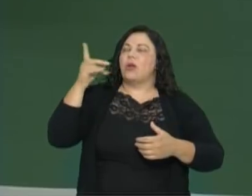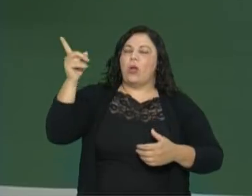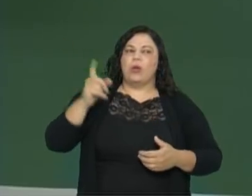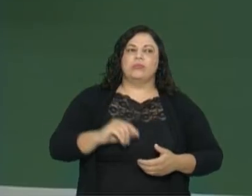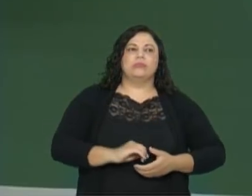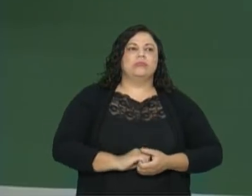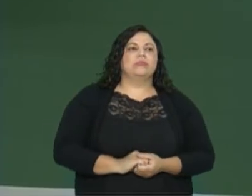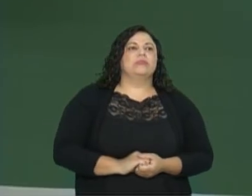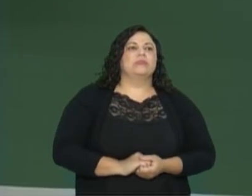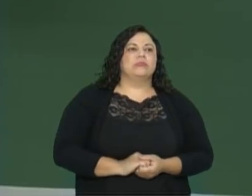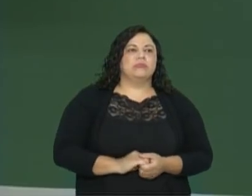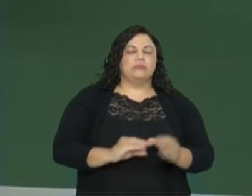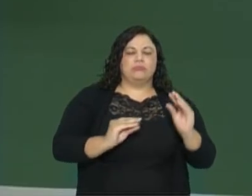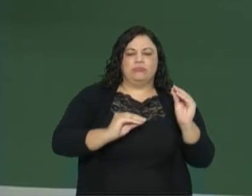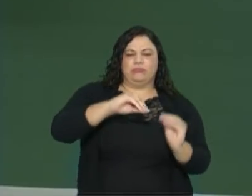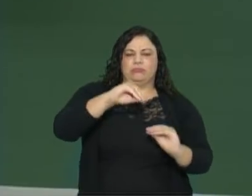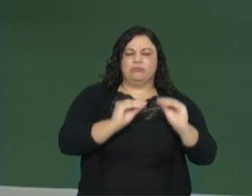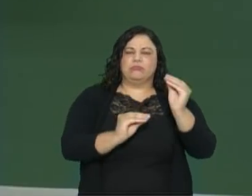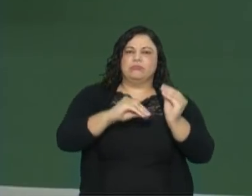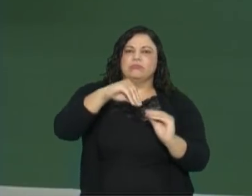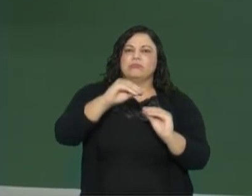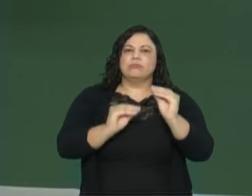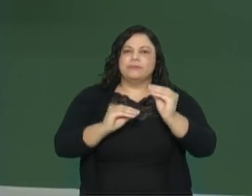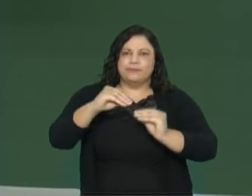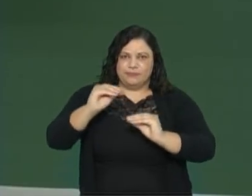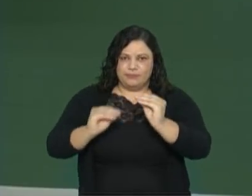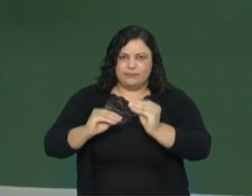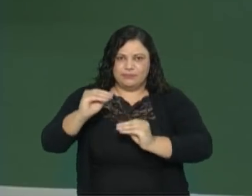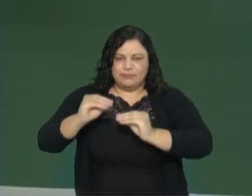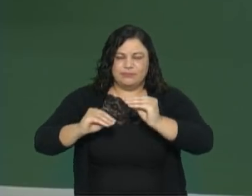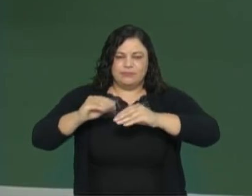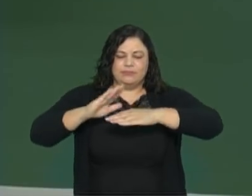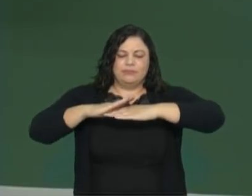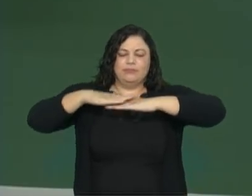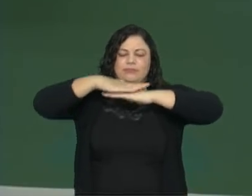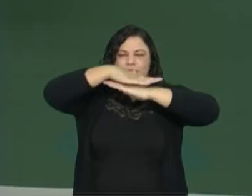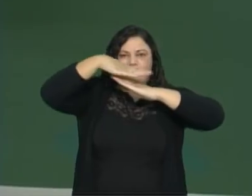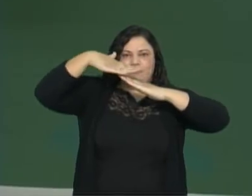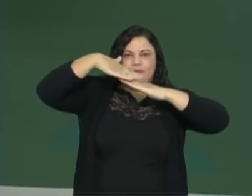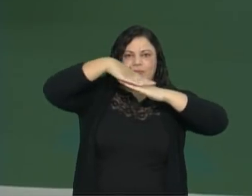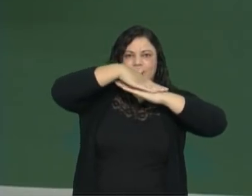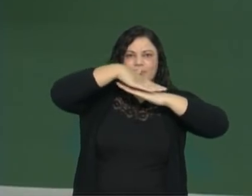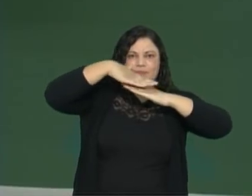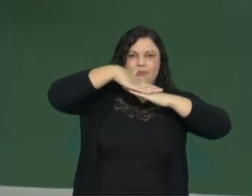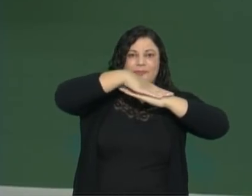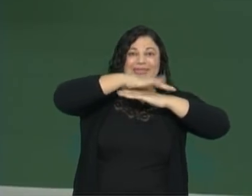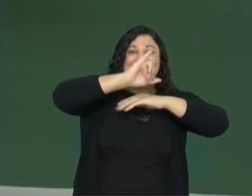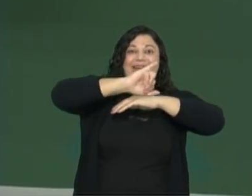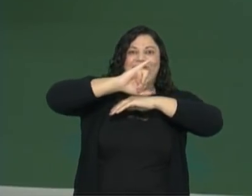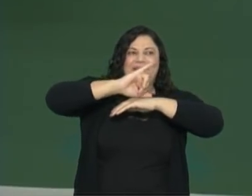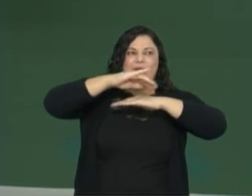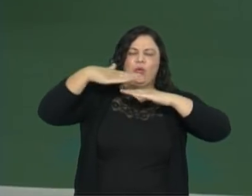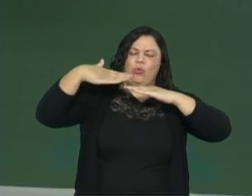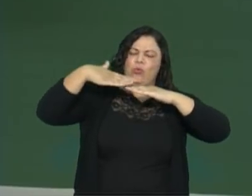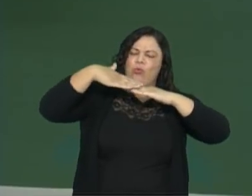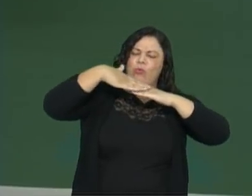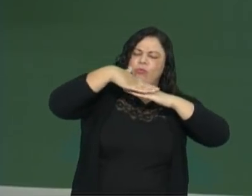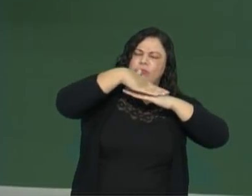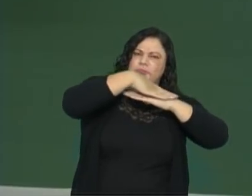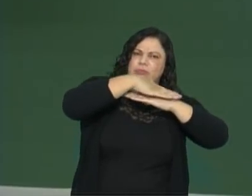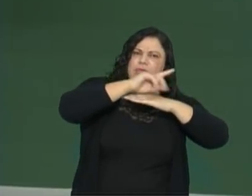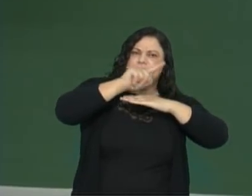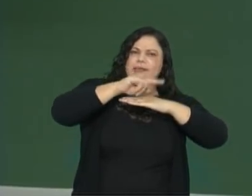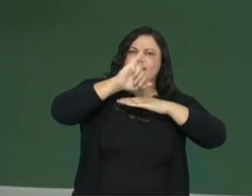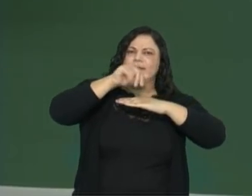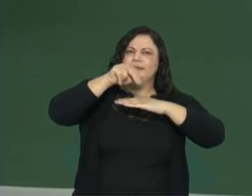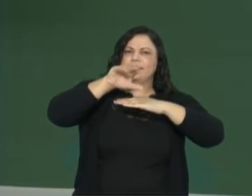lá, feito telhas. Isso aqui é uma telha de ferro, que é revestida com uma camada de zinco. Só uma camadinha de zinco por fora, telha de ferro.